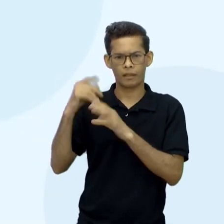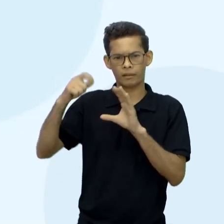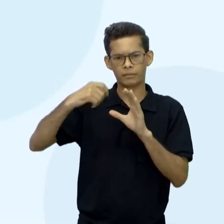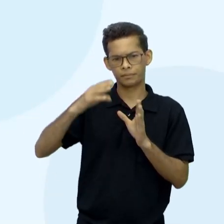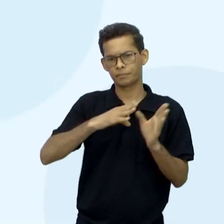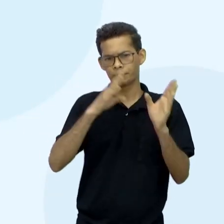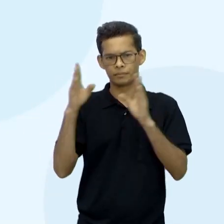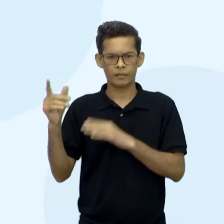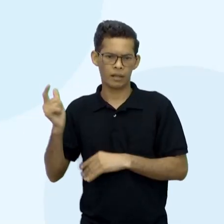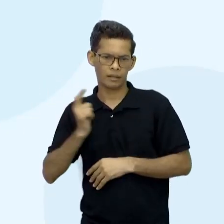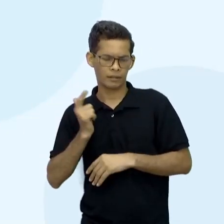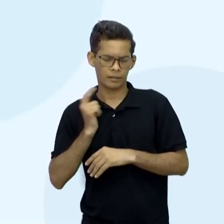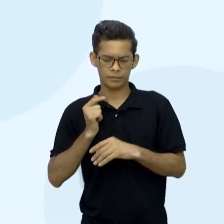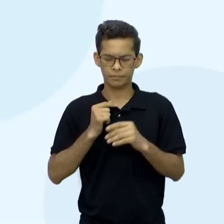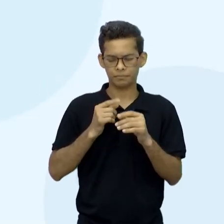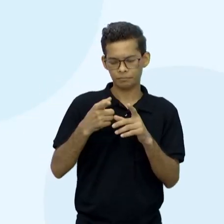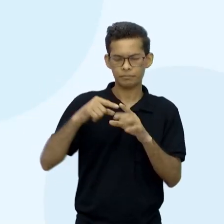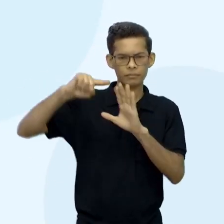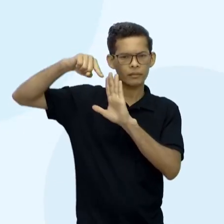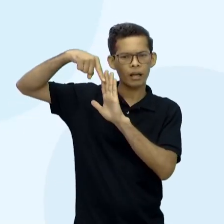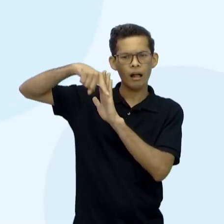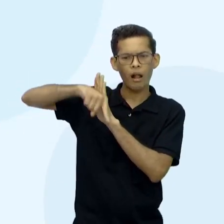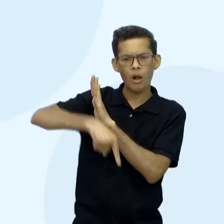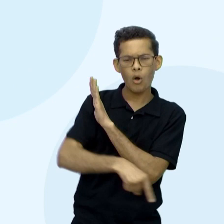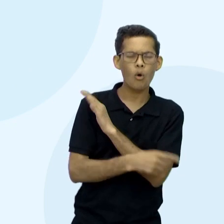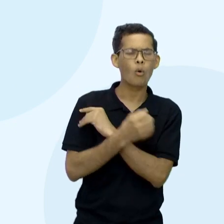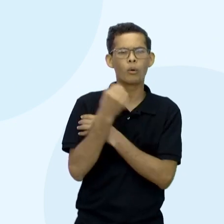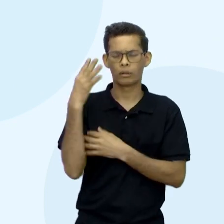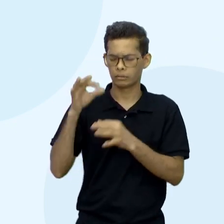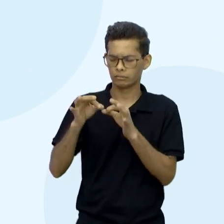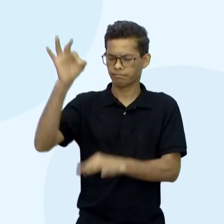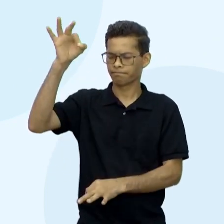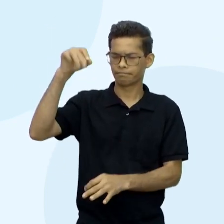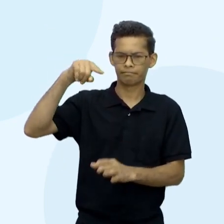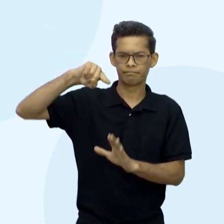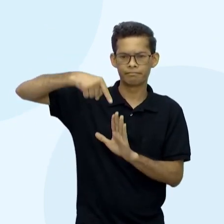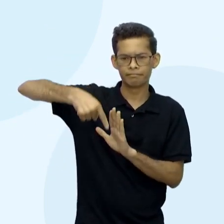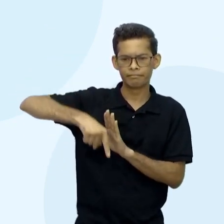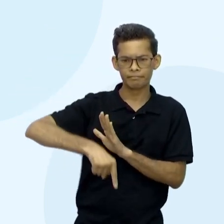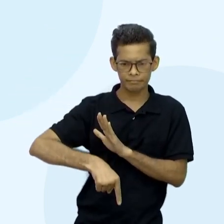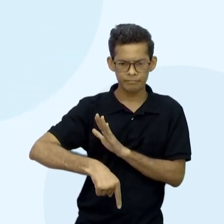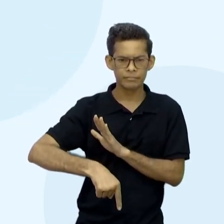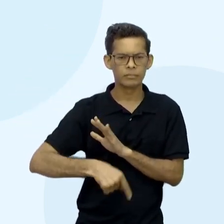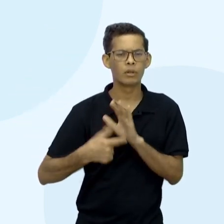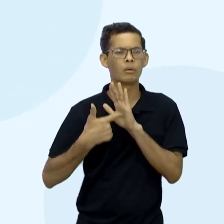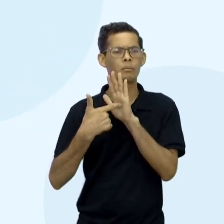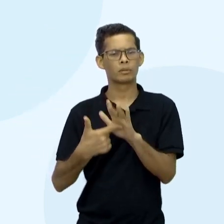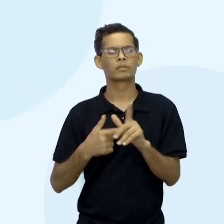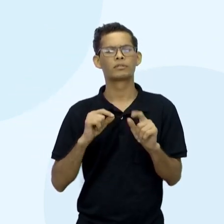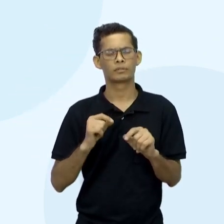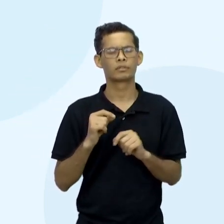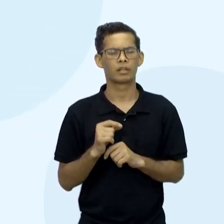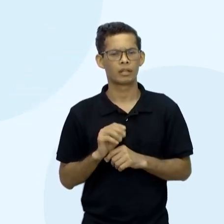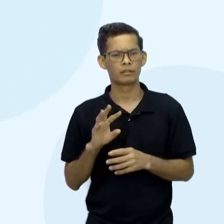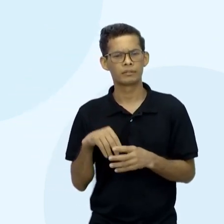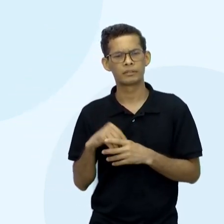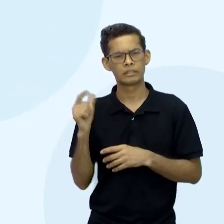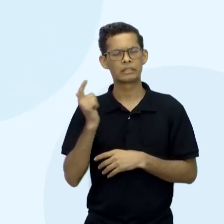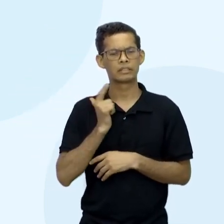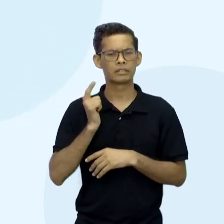aqui a parte, né, que tem a profundidade, né, a profundidade aqui. E aí ele mostrou o quê? O que ele mostrava? As famosas